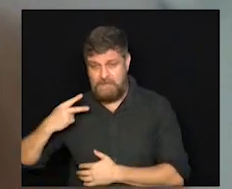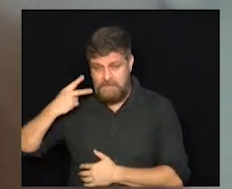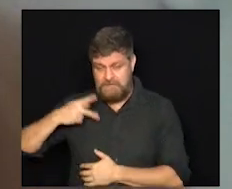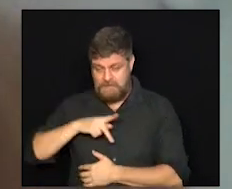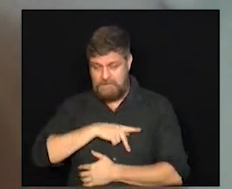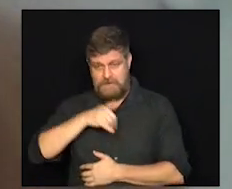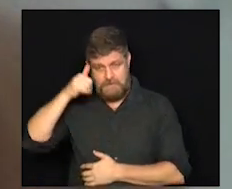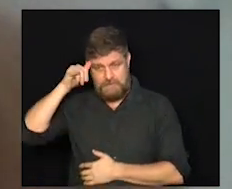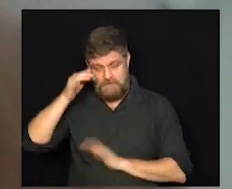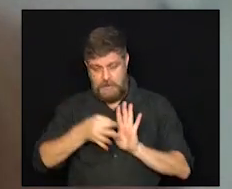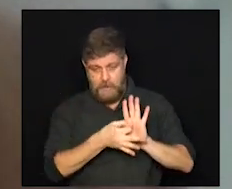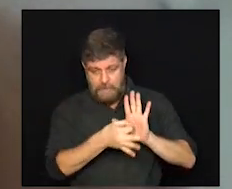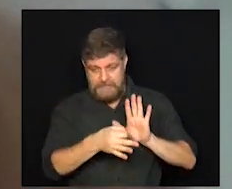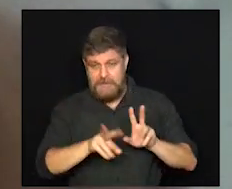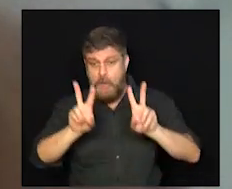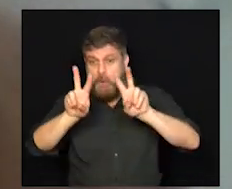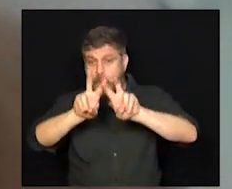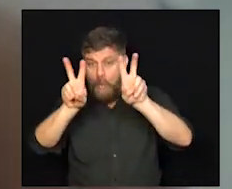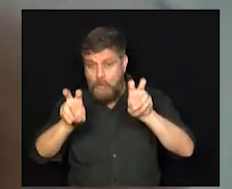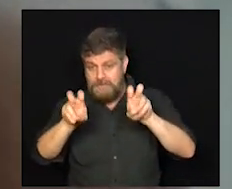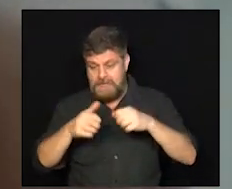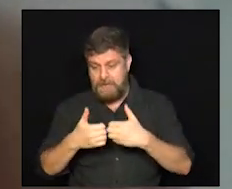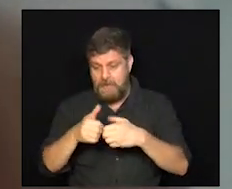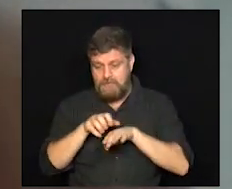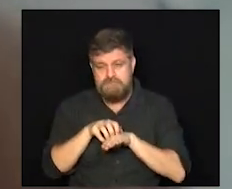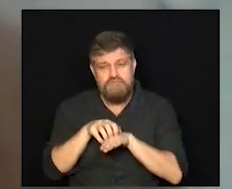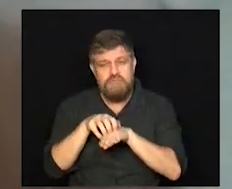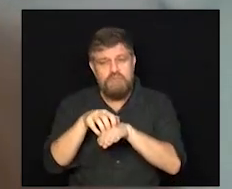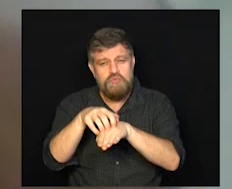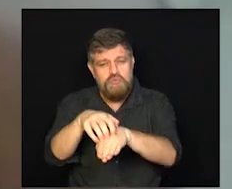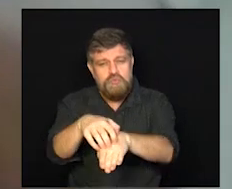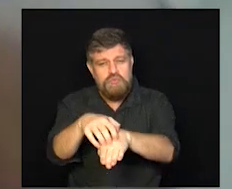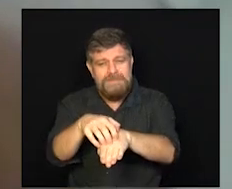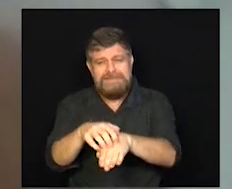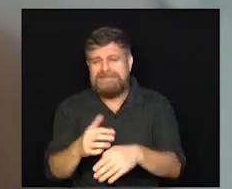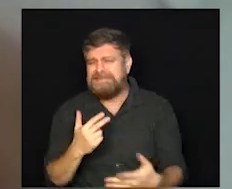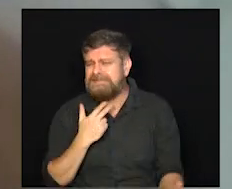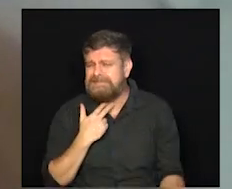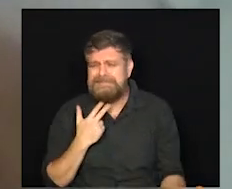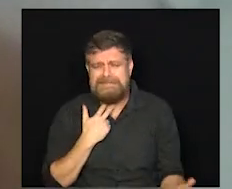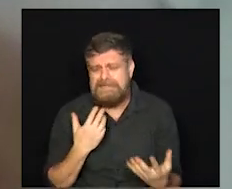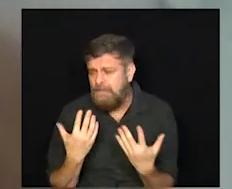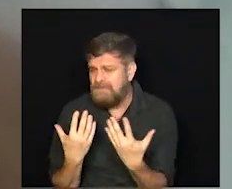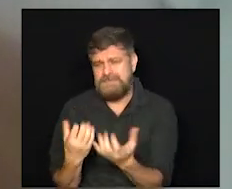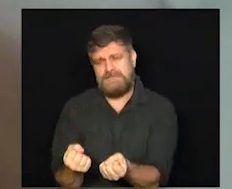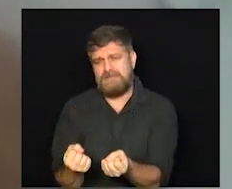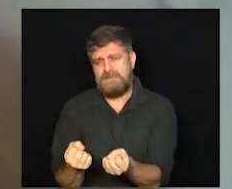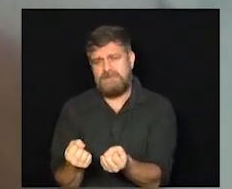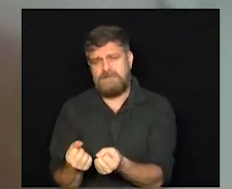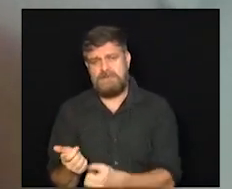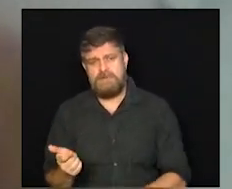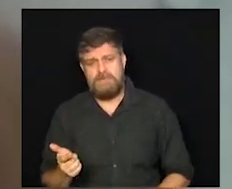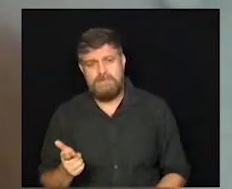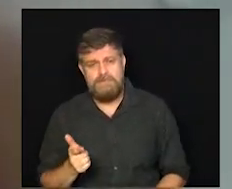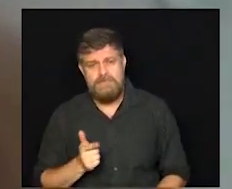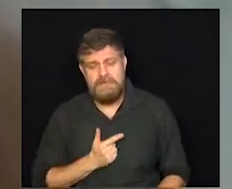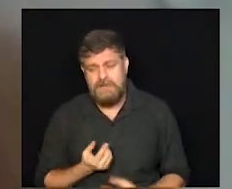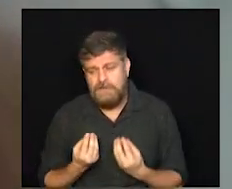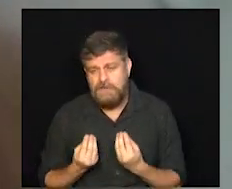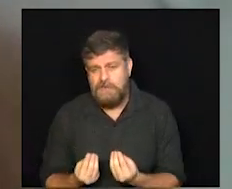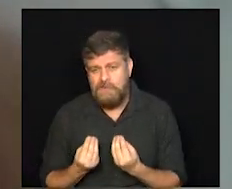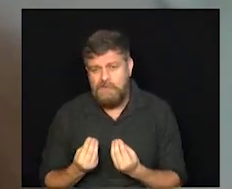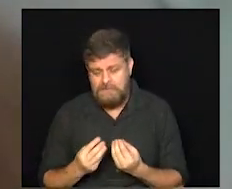Búfalo, nessa questão do transporte, é inaceitável Campinas não